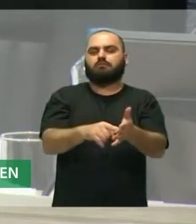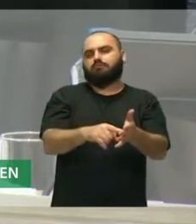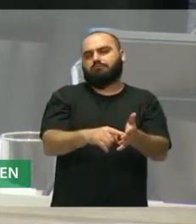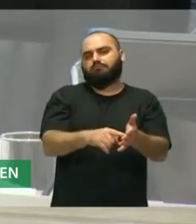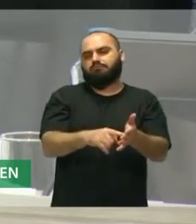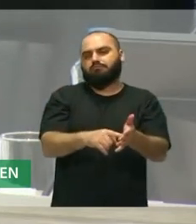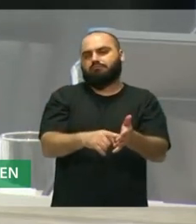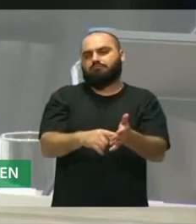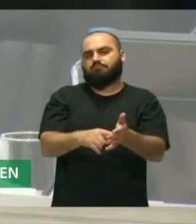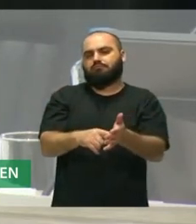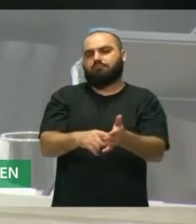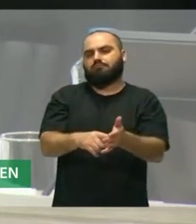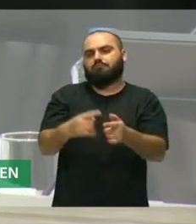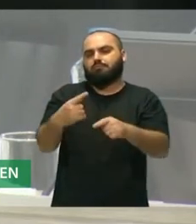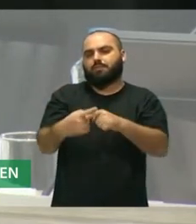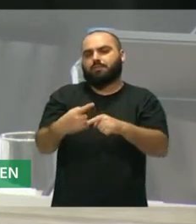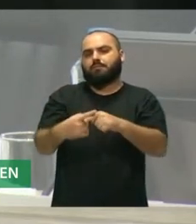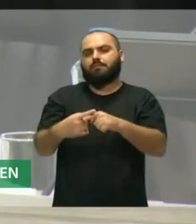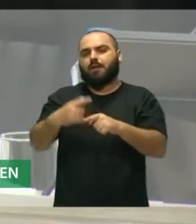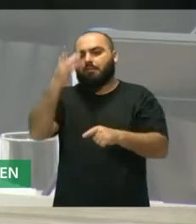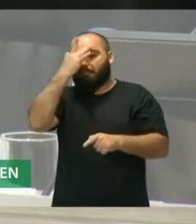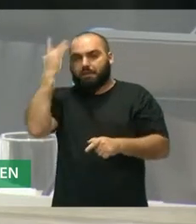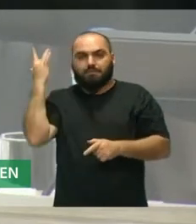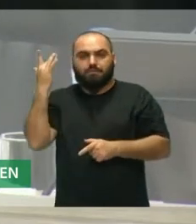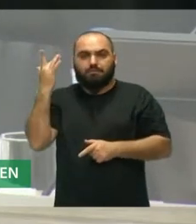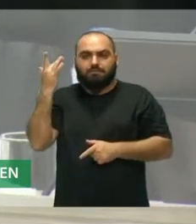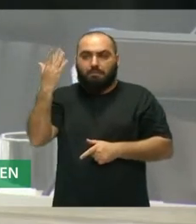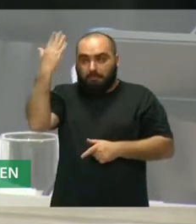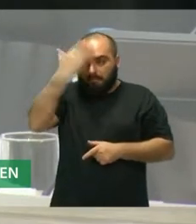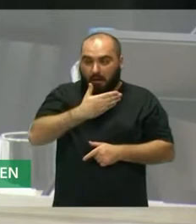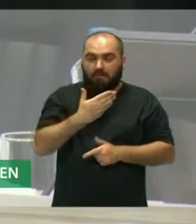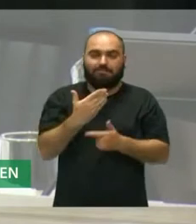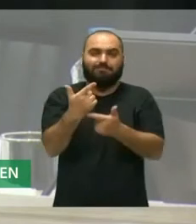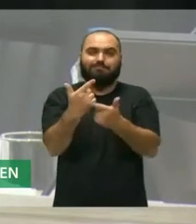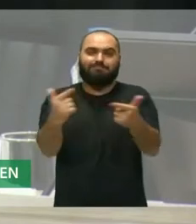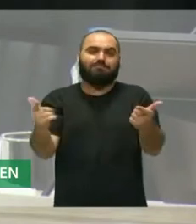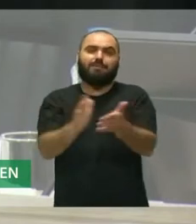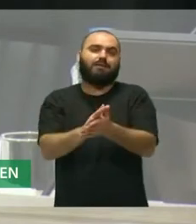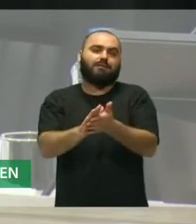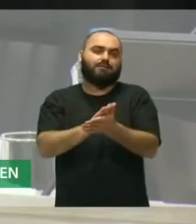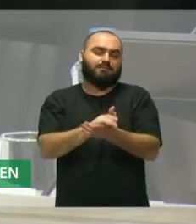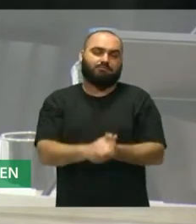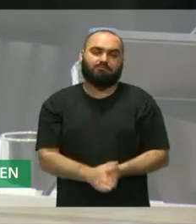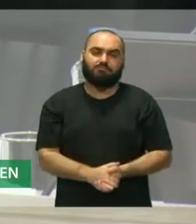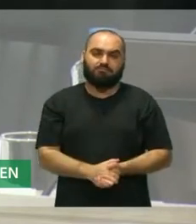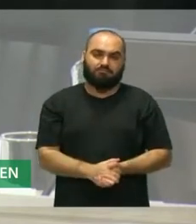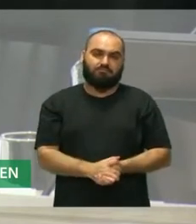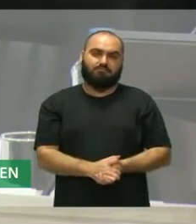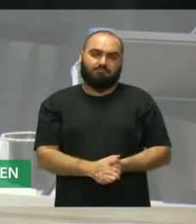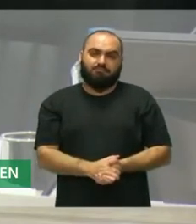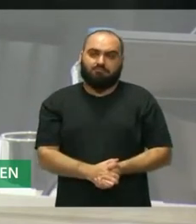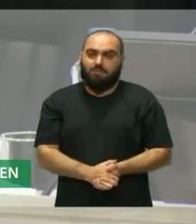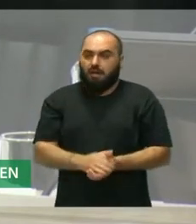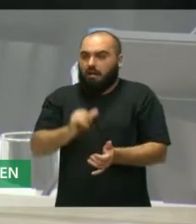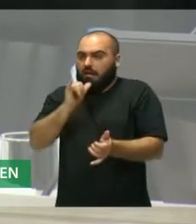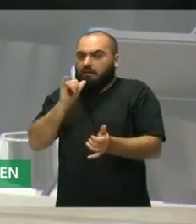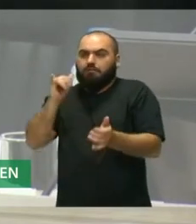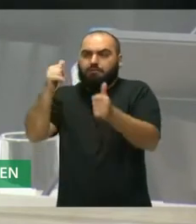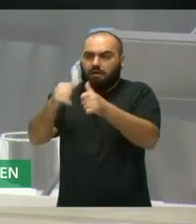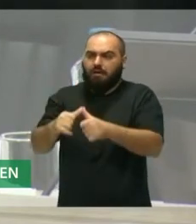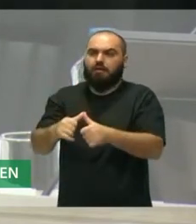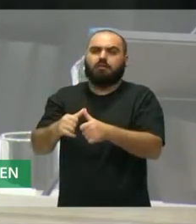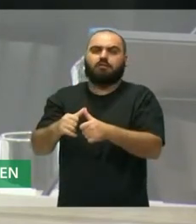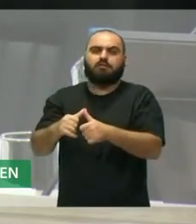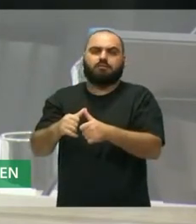sendo vazias a partir do momento em que as pessoas não trazem provas. Então, a energia que nós poderíamos estar gastando reduzindo